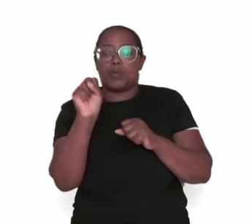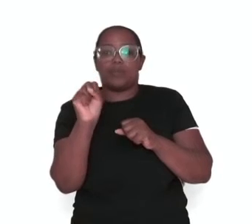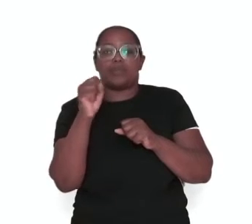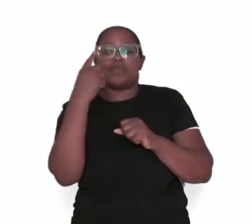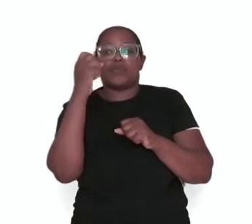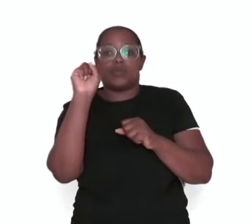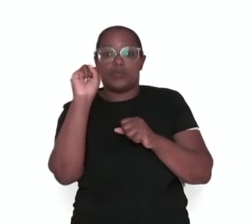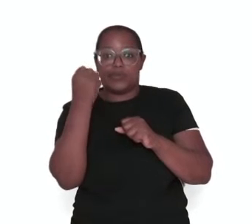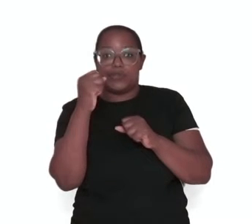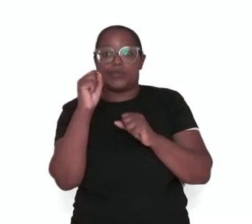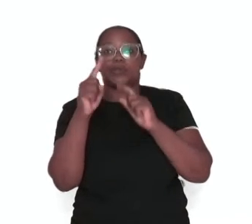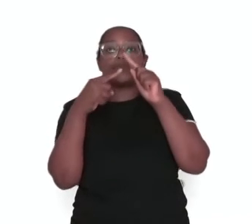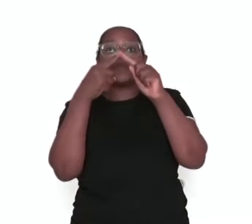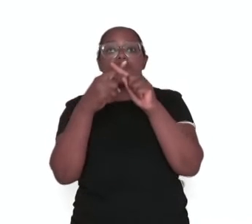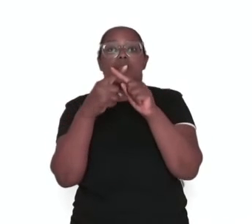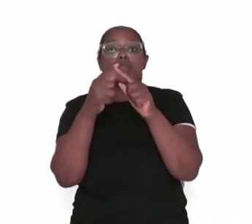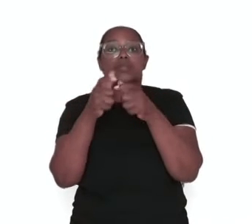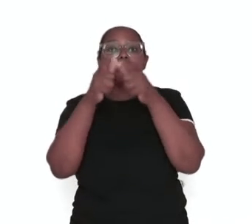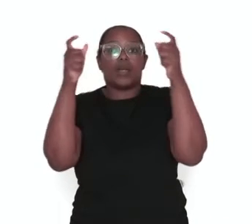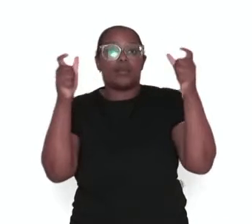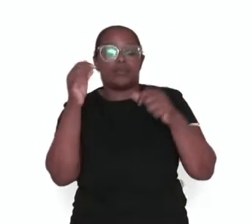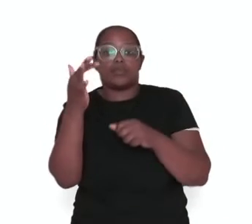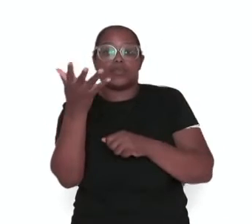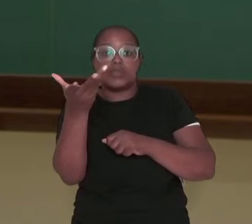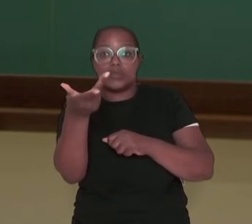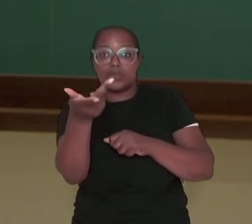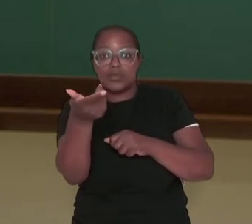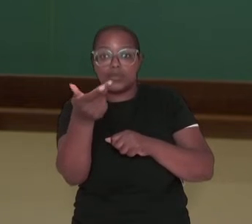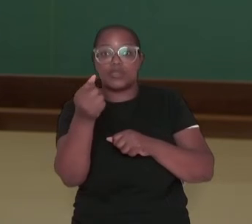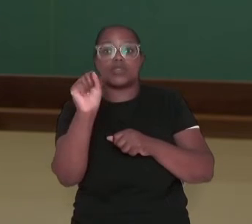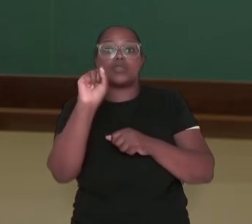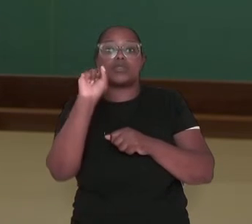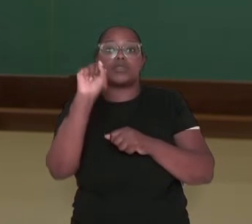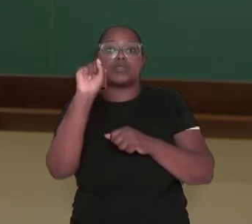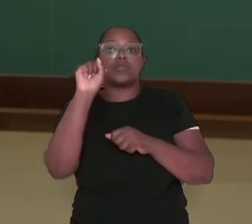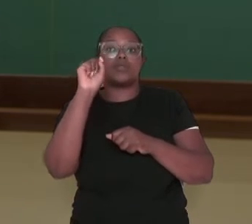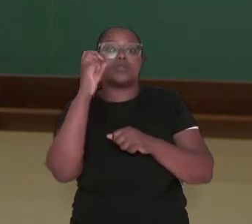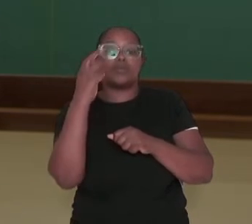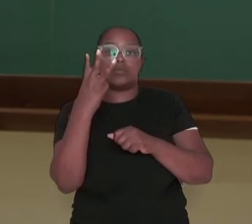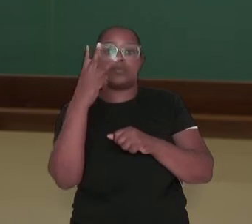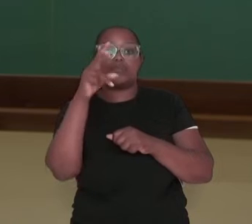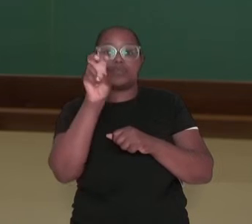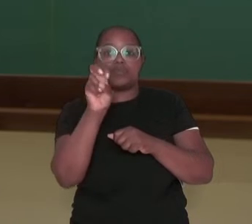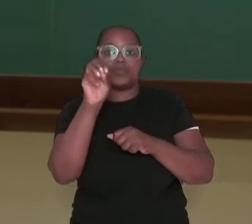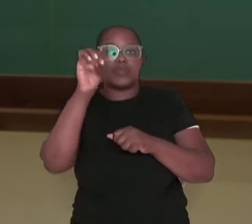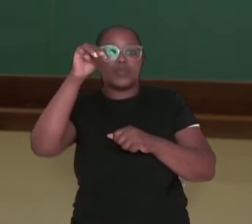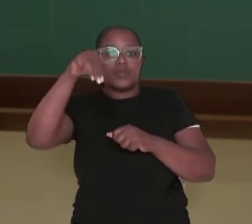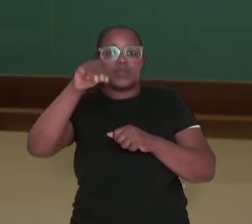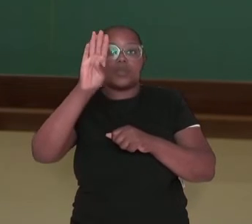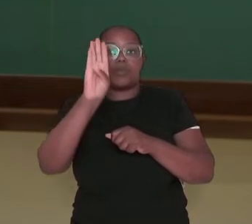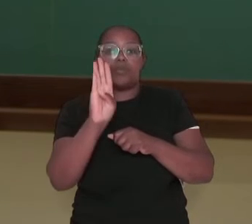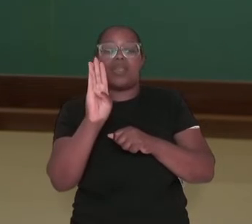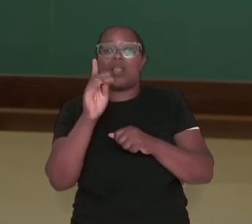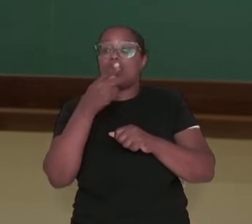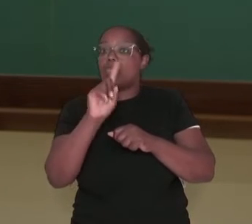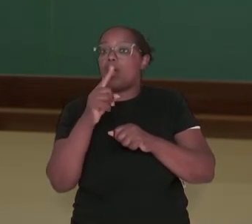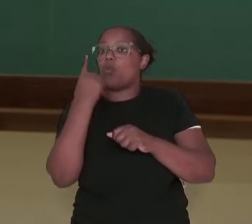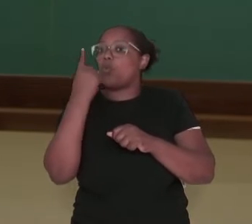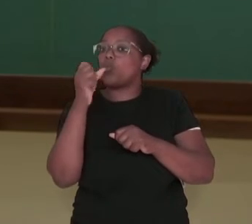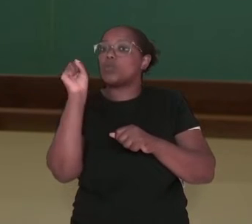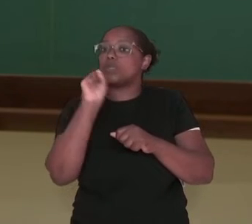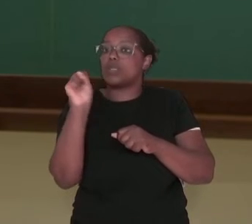8 vezes maior, ou seja, na velocidade de 35 MB, levará não 1 segundo, mas